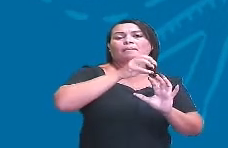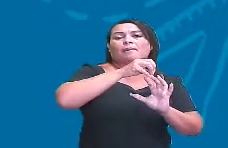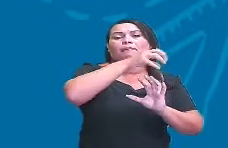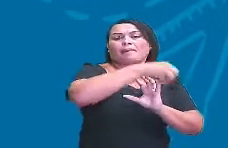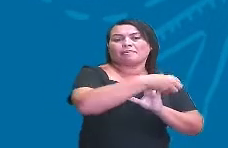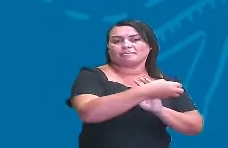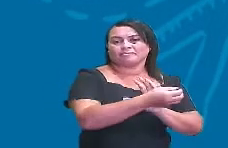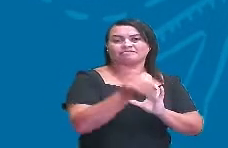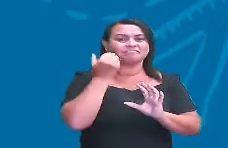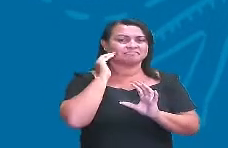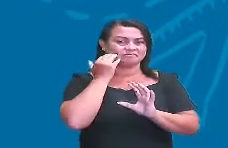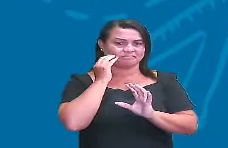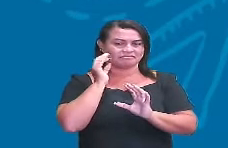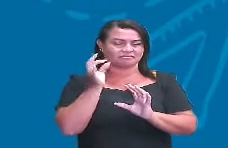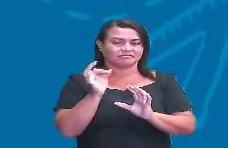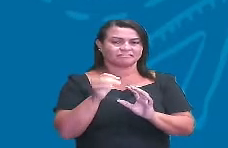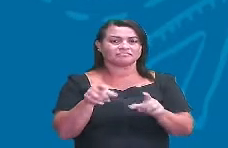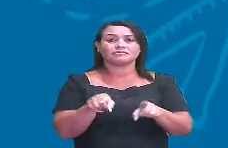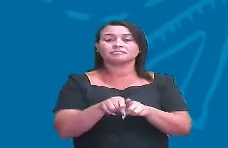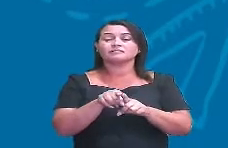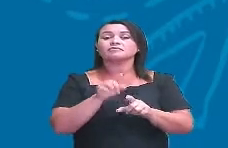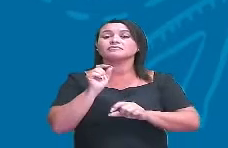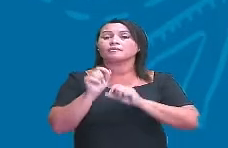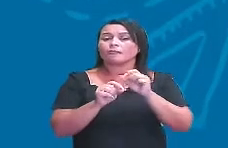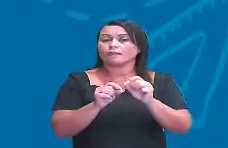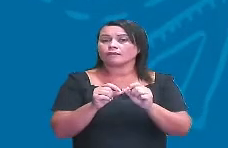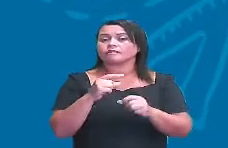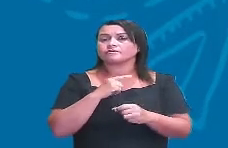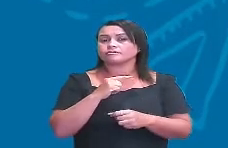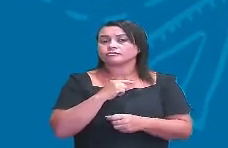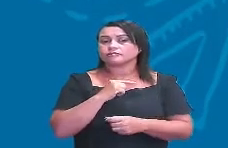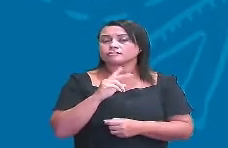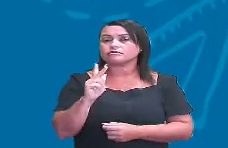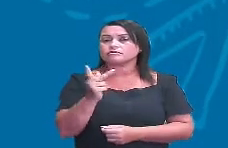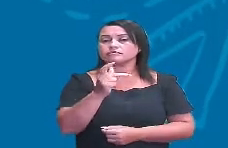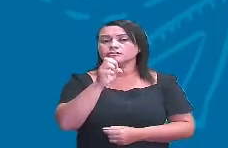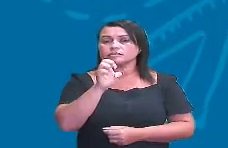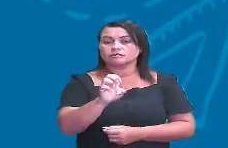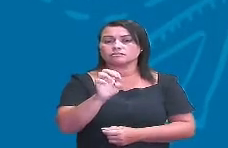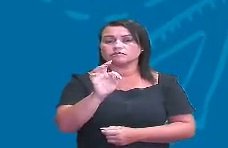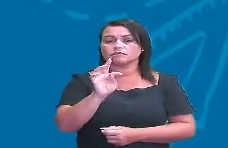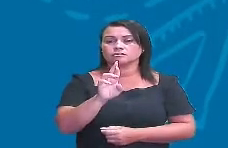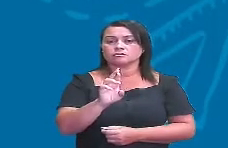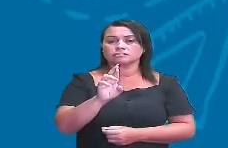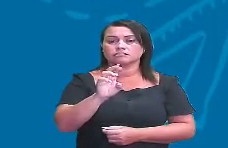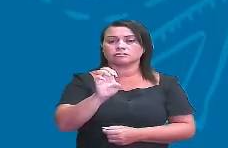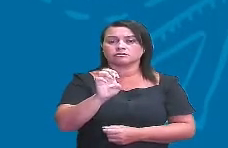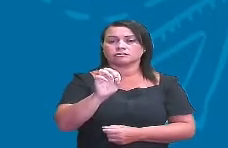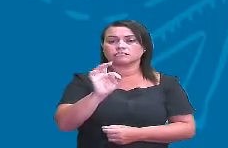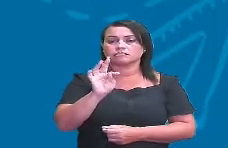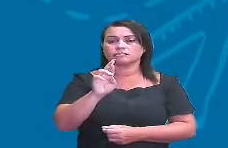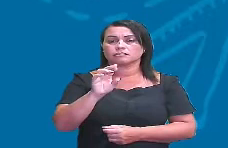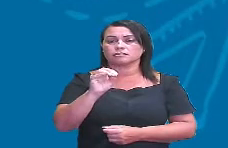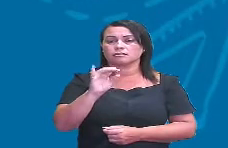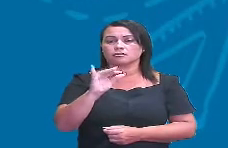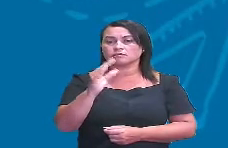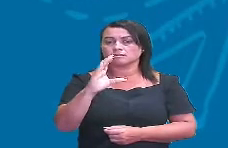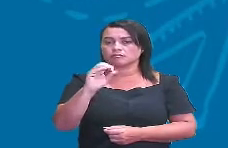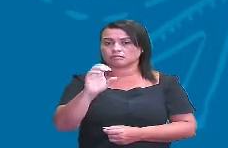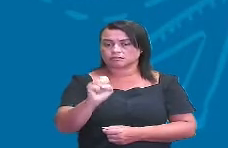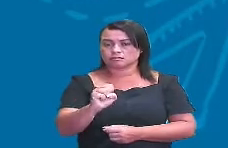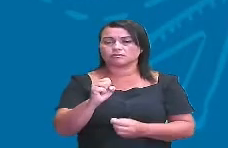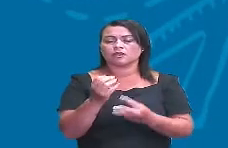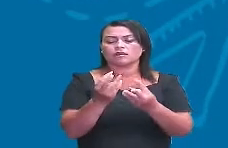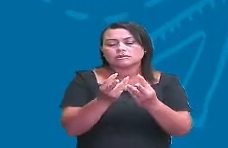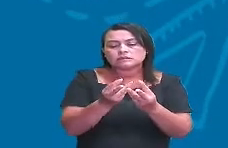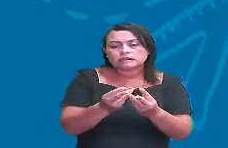cadeia alimentar. Ou então, esses organismos heterotróficos, eles são decompositores, que aí já é uma outra